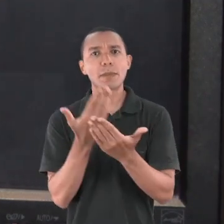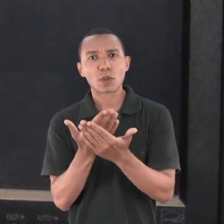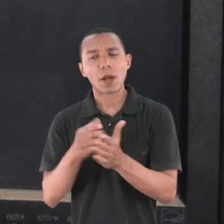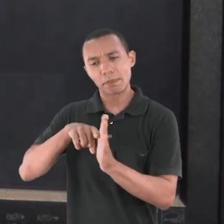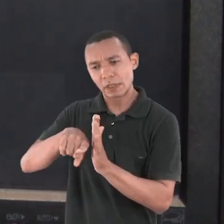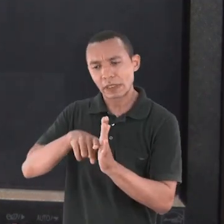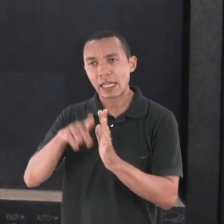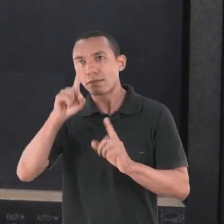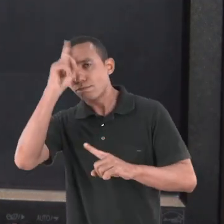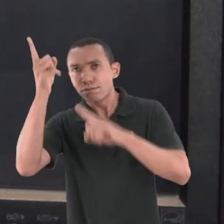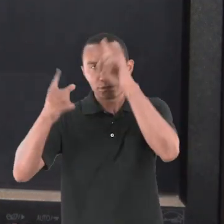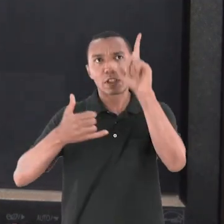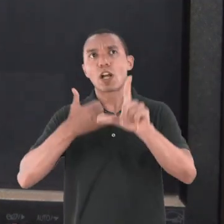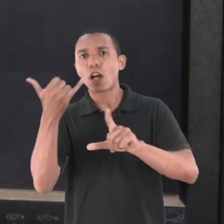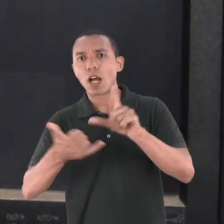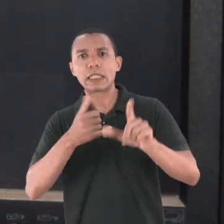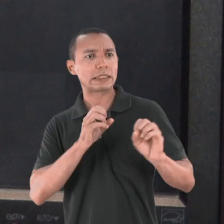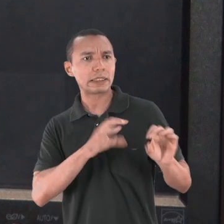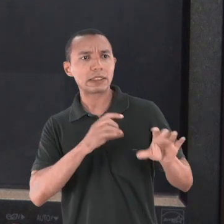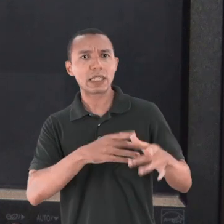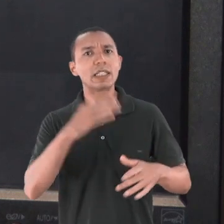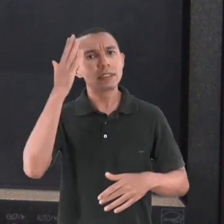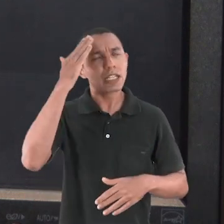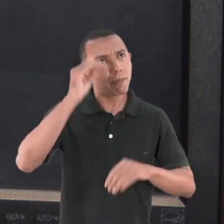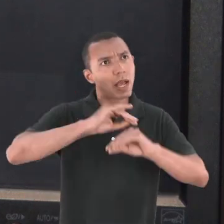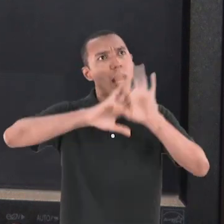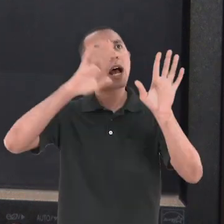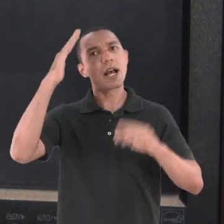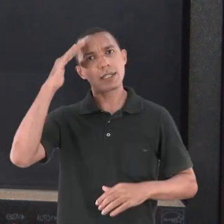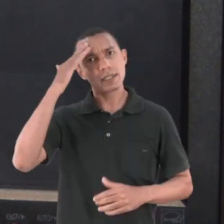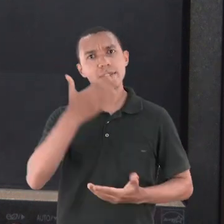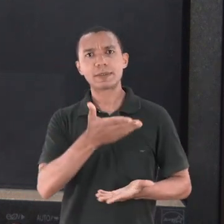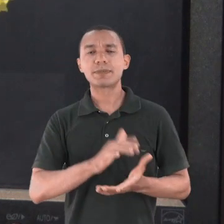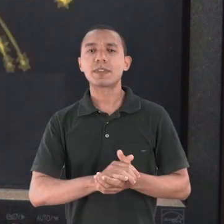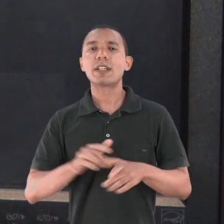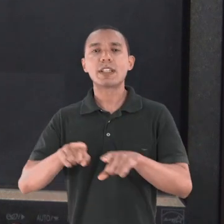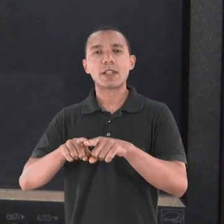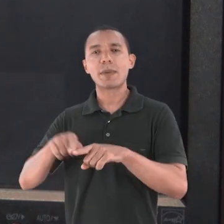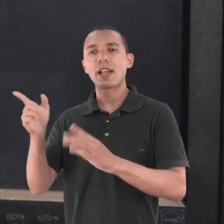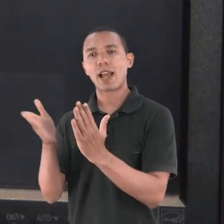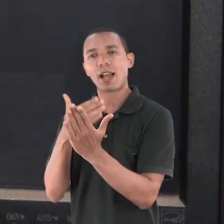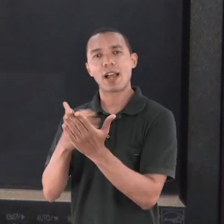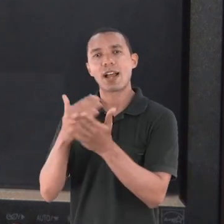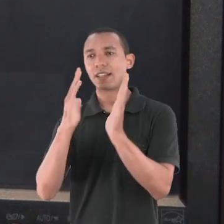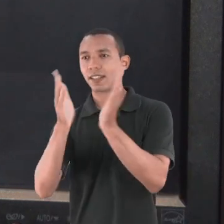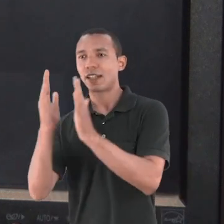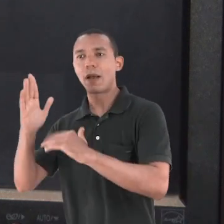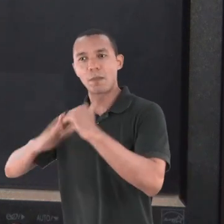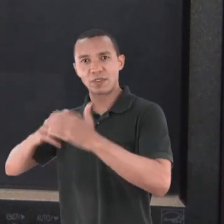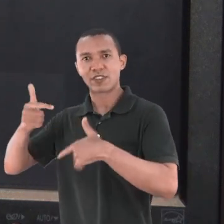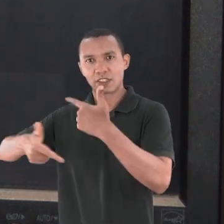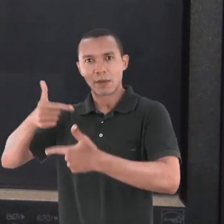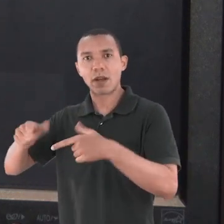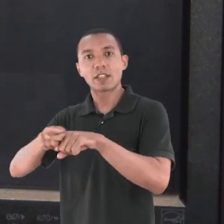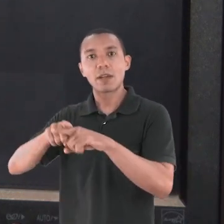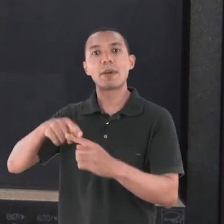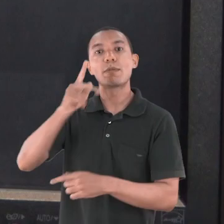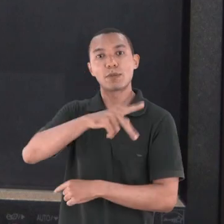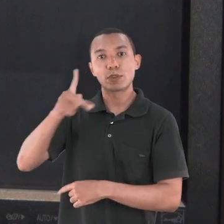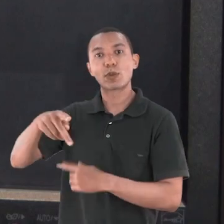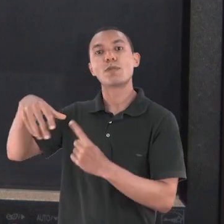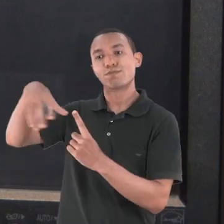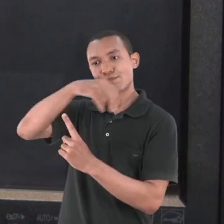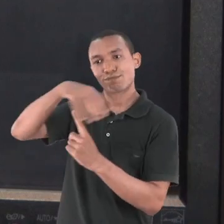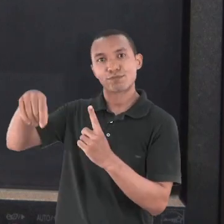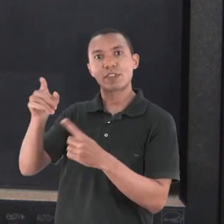pesquisa escolar, mas de uma forma criativa, de uma forma lúdica, que eles pudessem entender. E o bibliotecário e o professor entram nesse